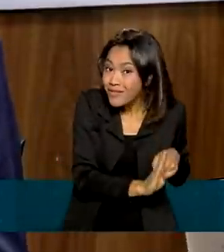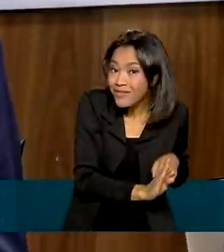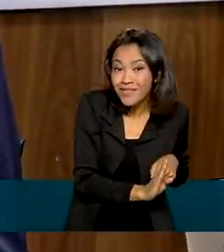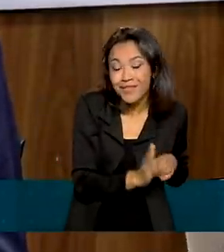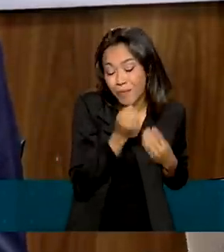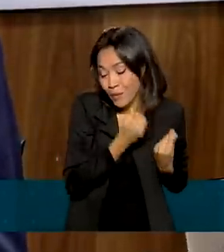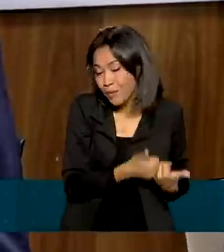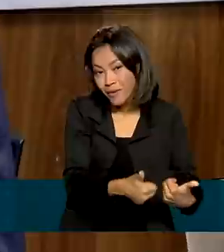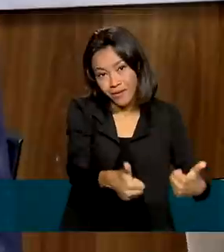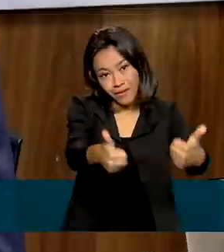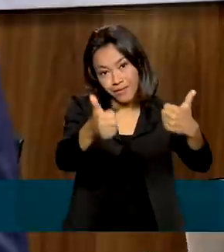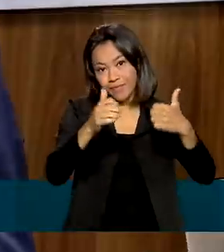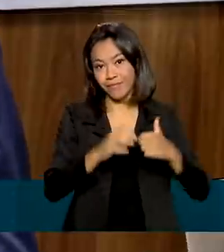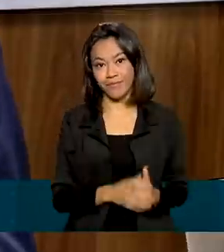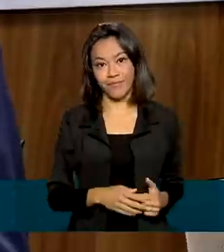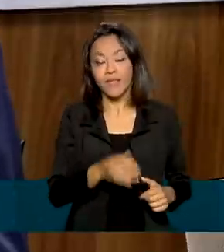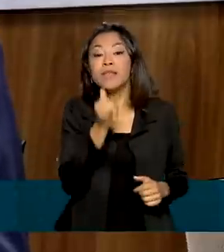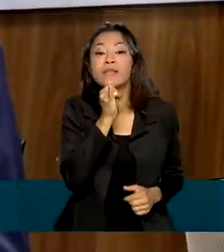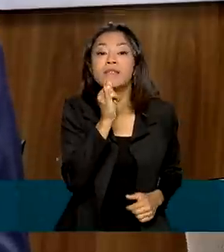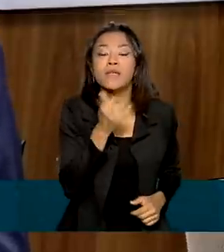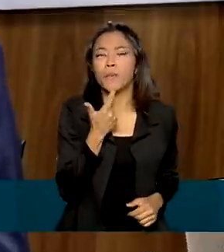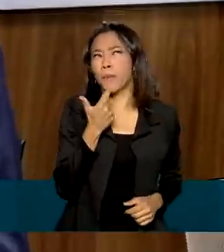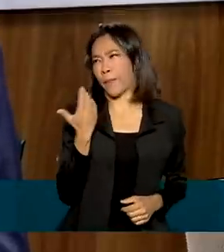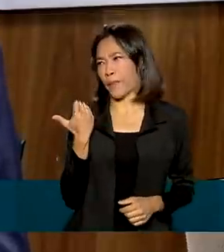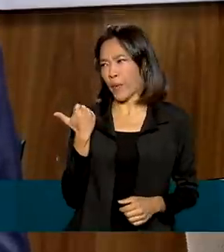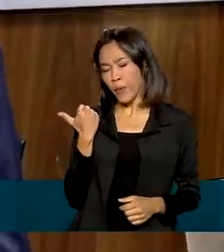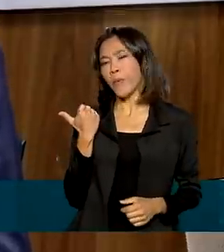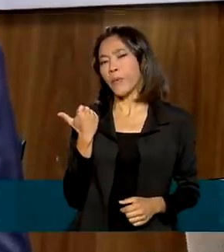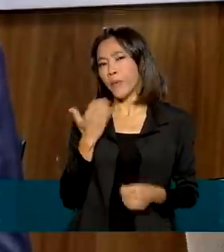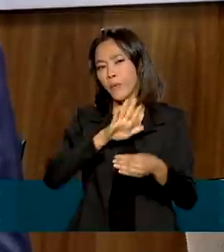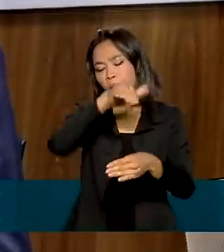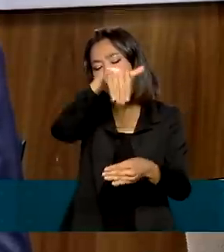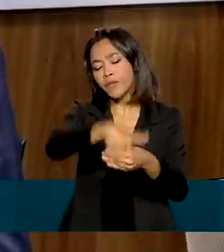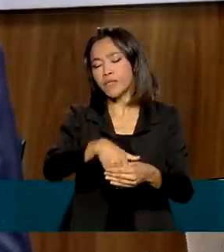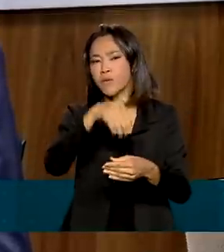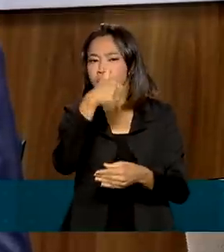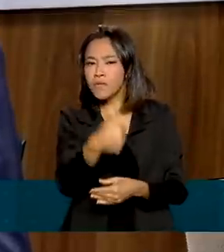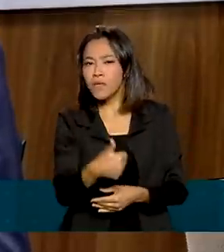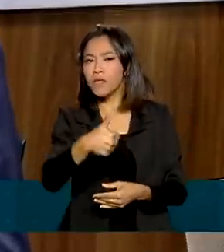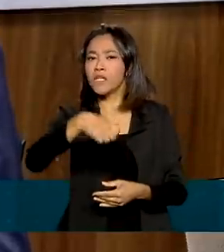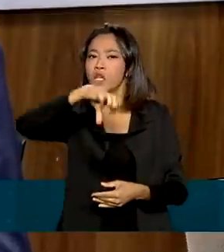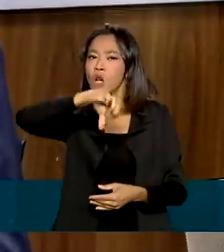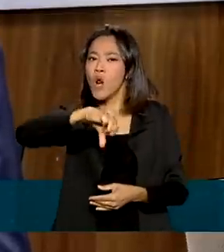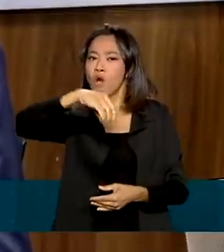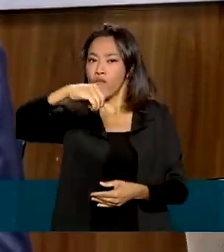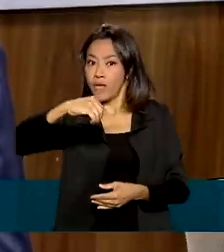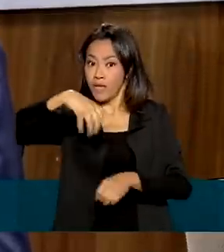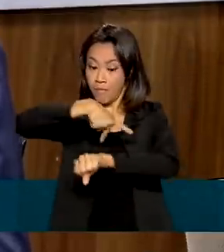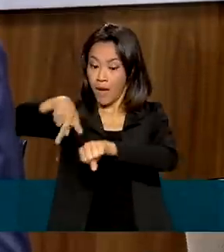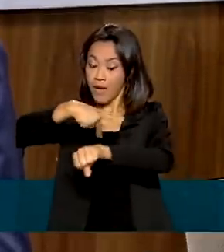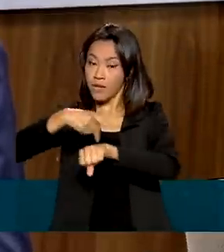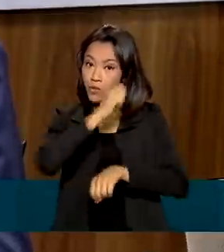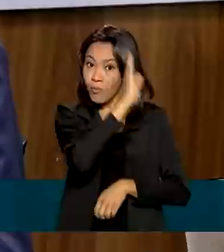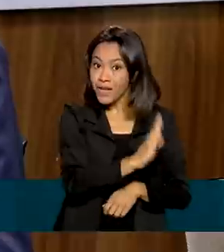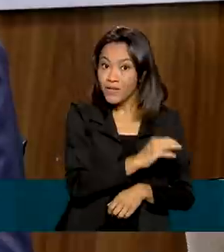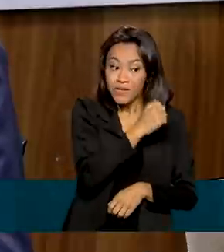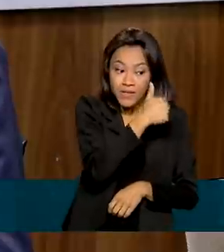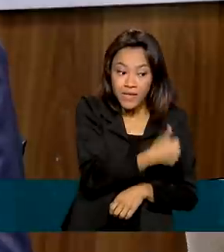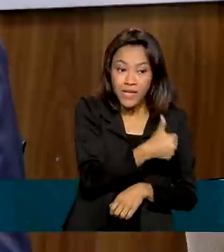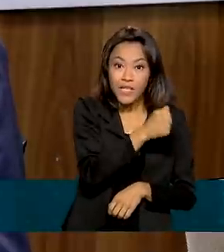pra e faz muito bem como por exemplo a pouco né uma votação com 190 países o Brasil teve